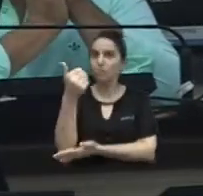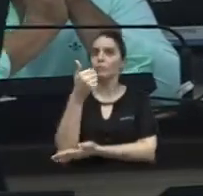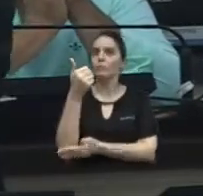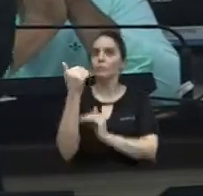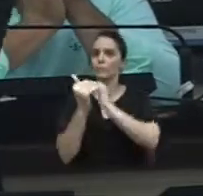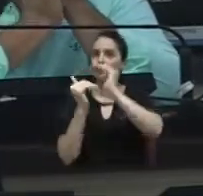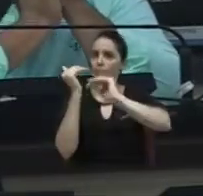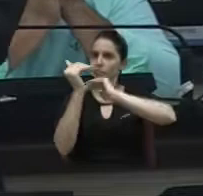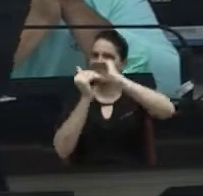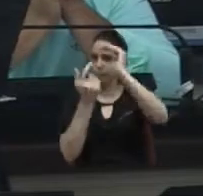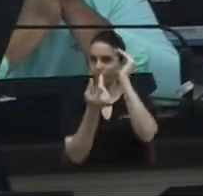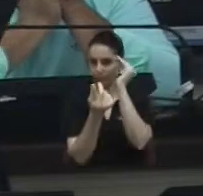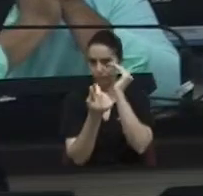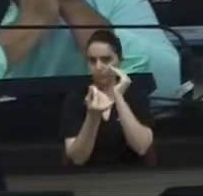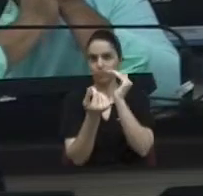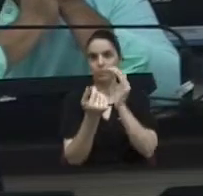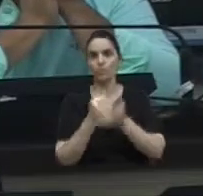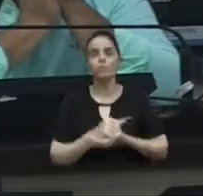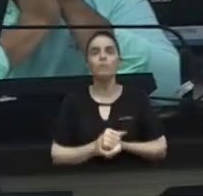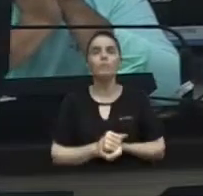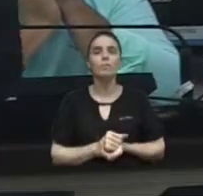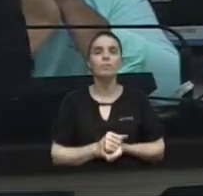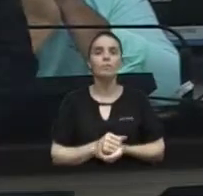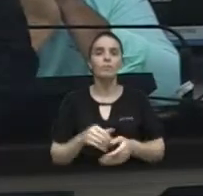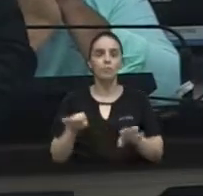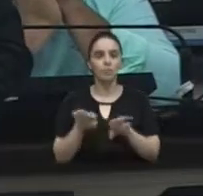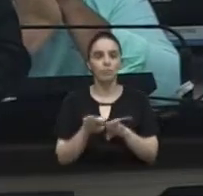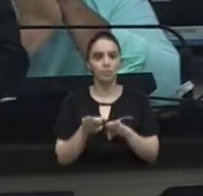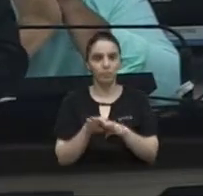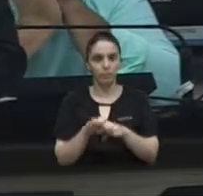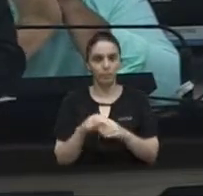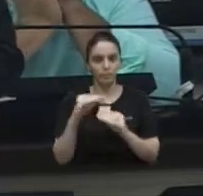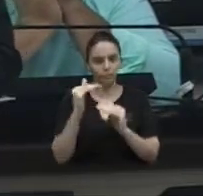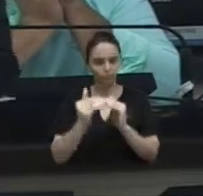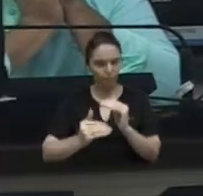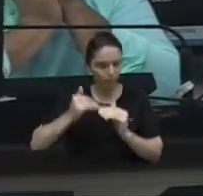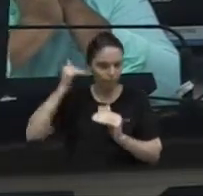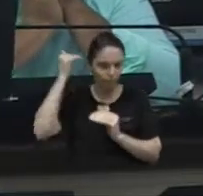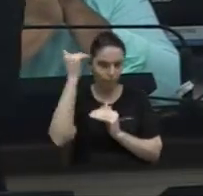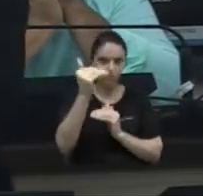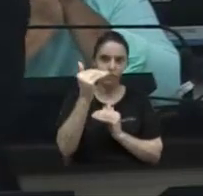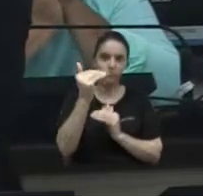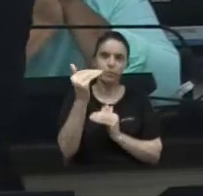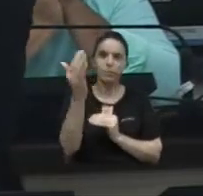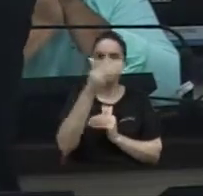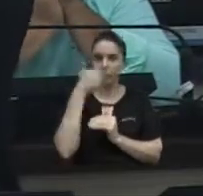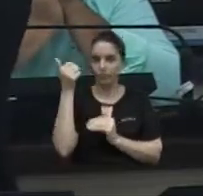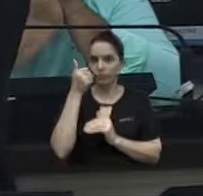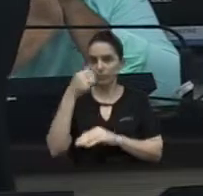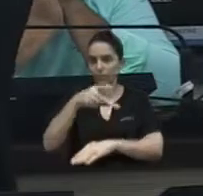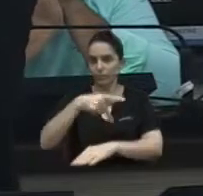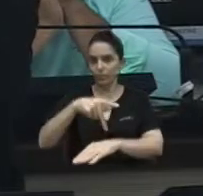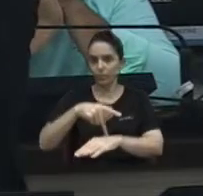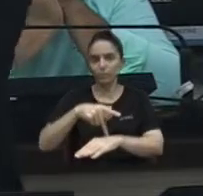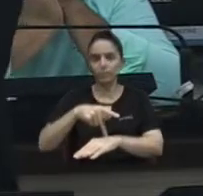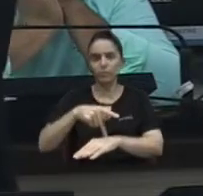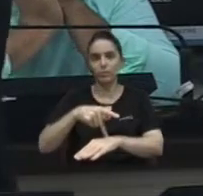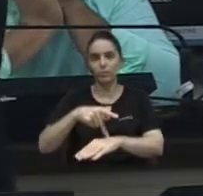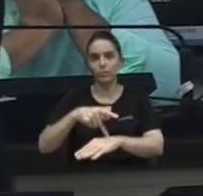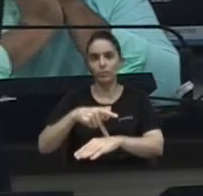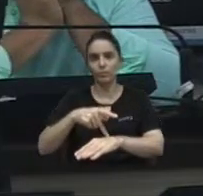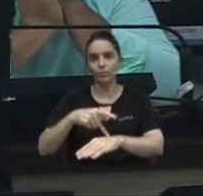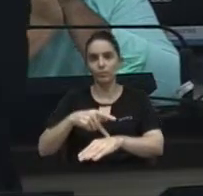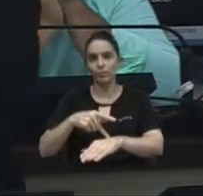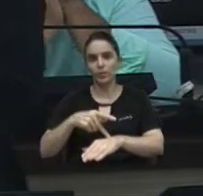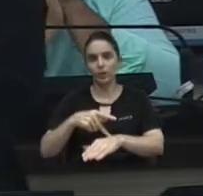desenvolvimento econômico e, quiçá, que assuma um patamar maior no ranking dos países desenvolvidos. É o